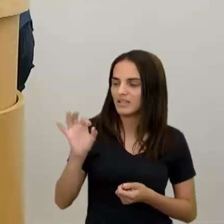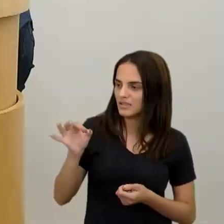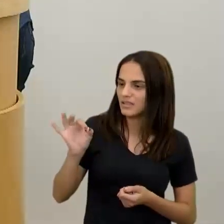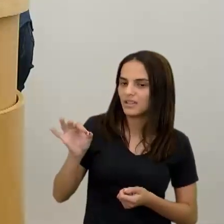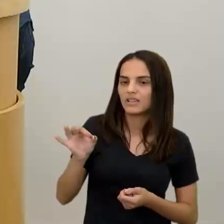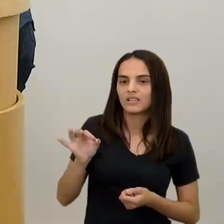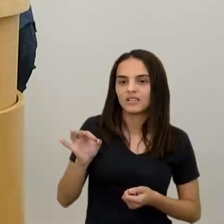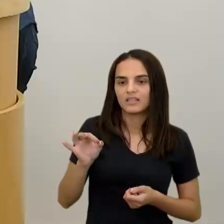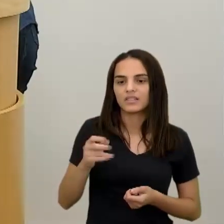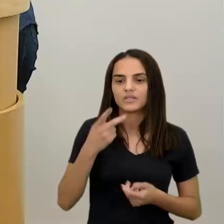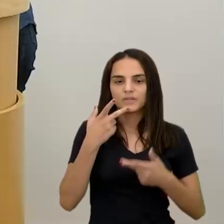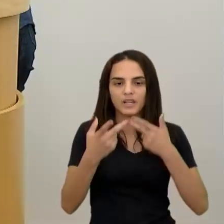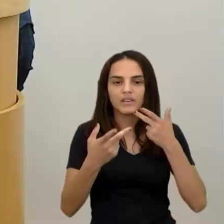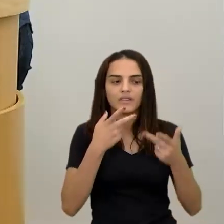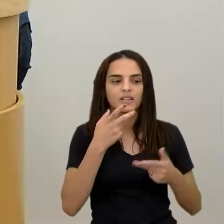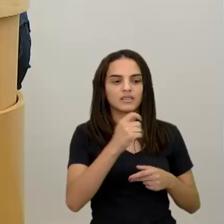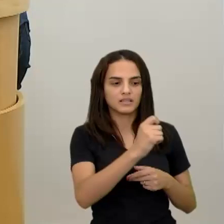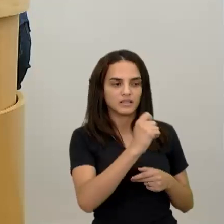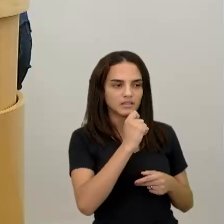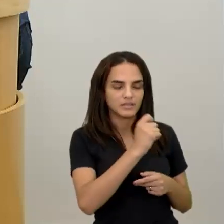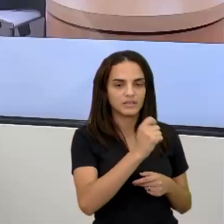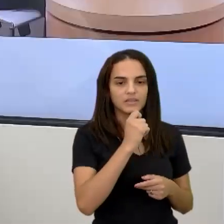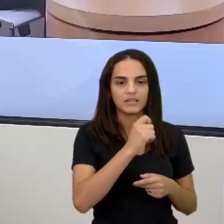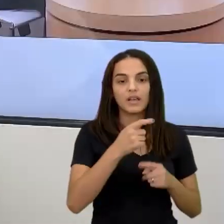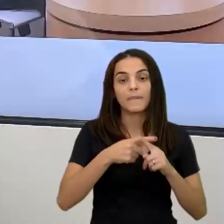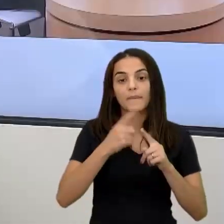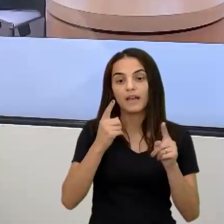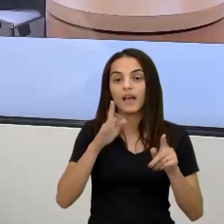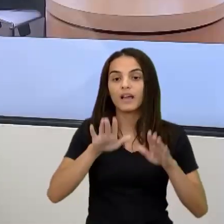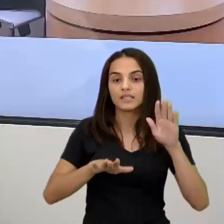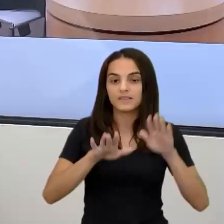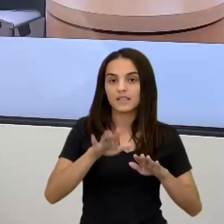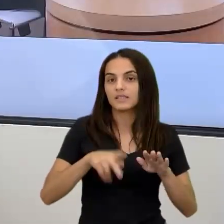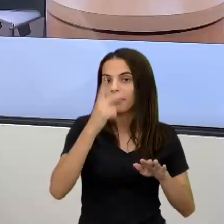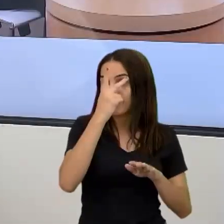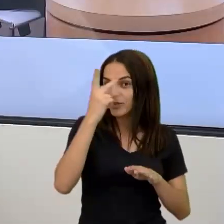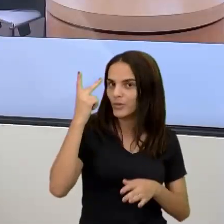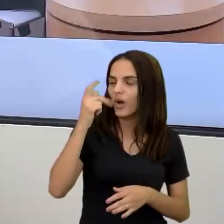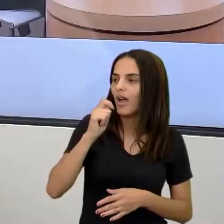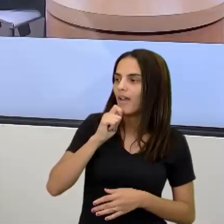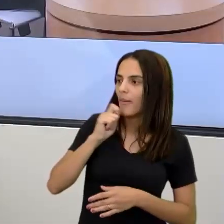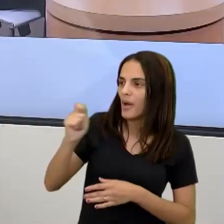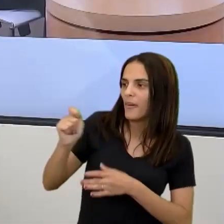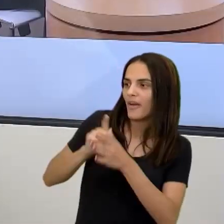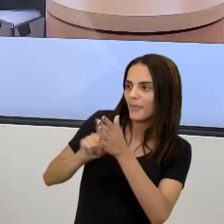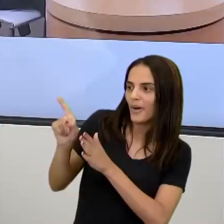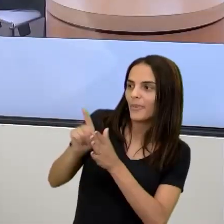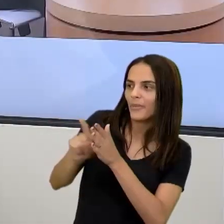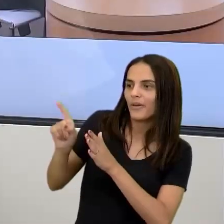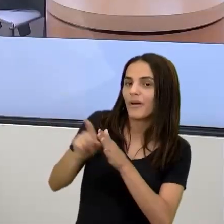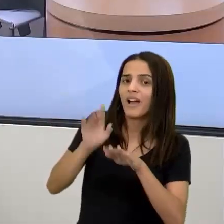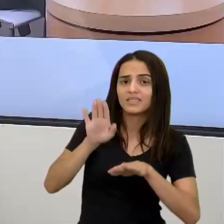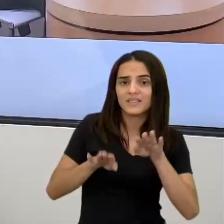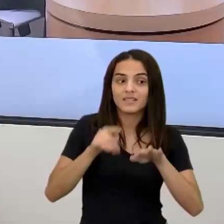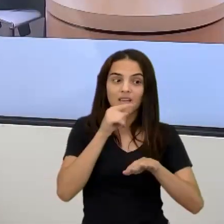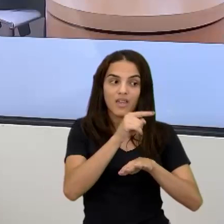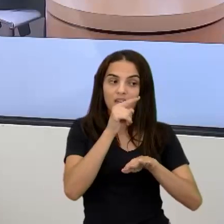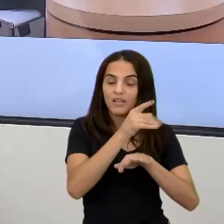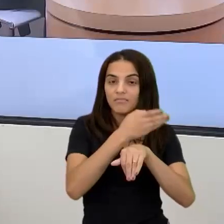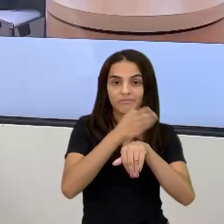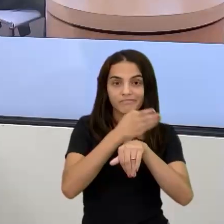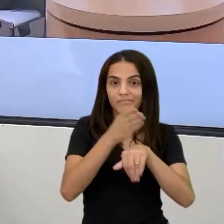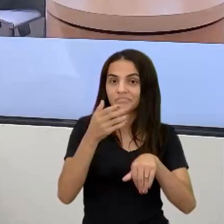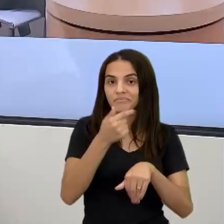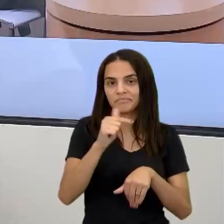Porque a gente fala muito da entrevista, mas necessariamente o entrevistador pode não estar preparado também para fazer uma entrevista. E aí... Pode acontecer,